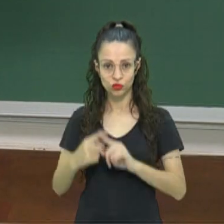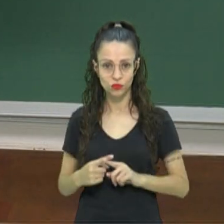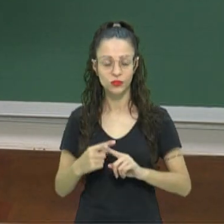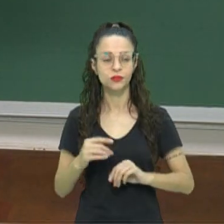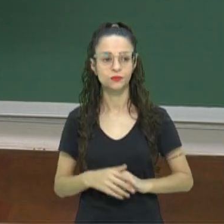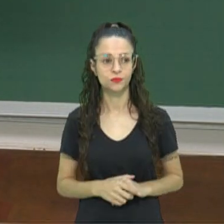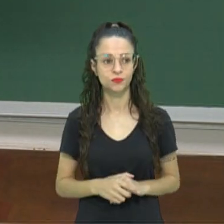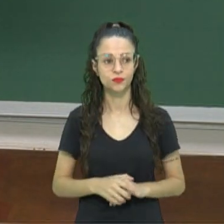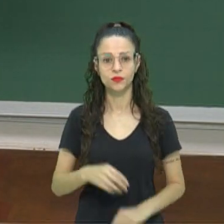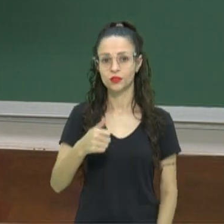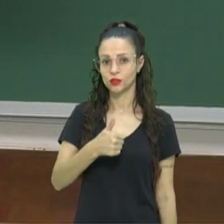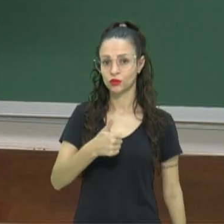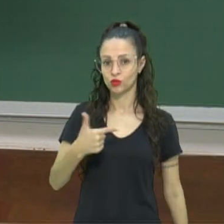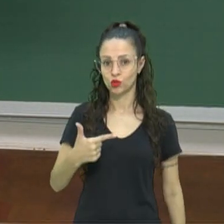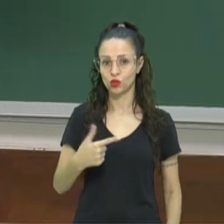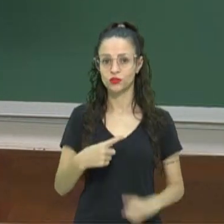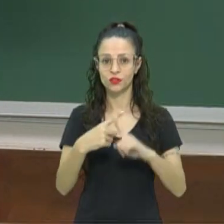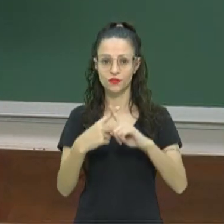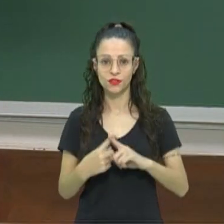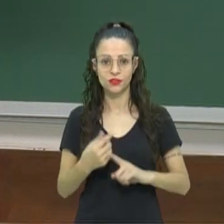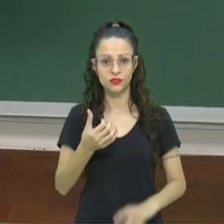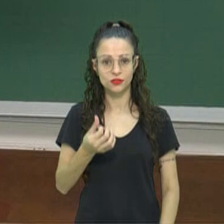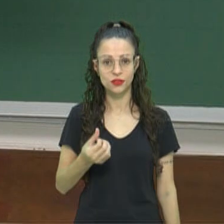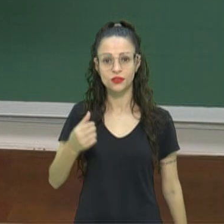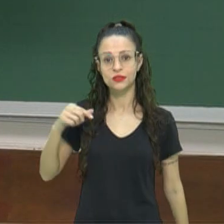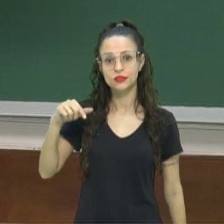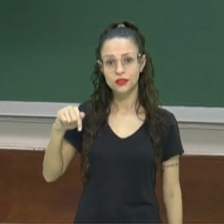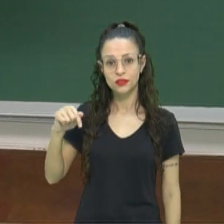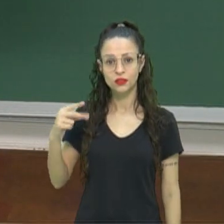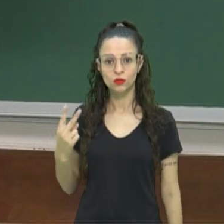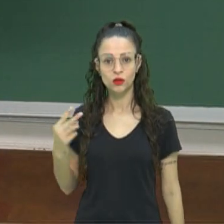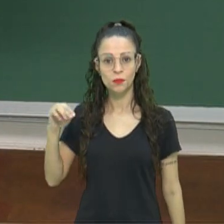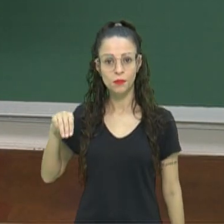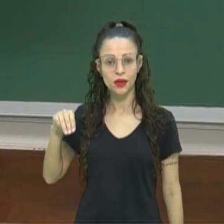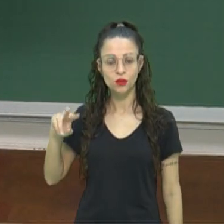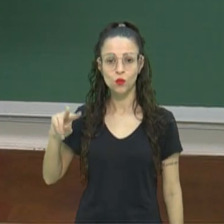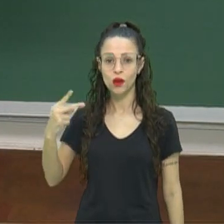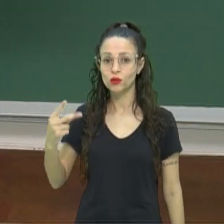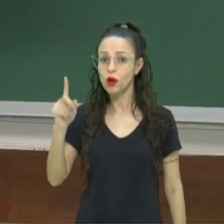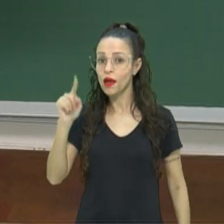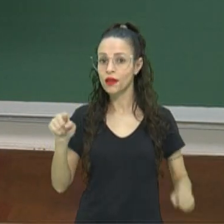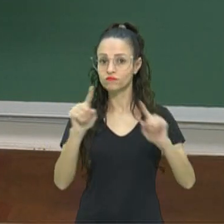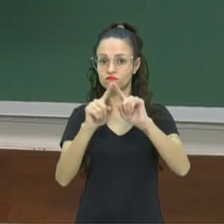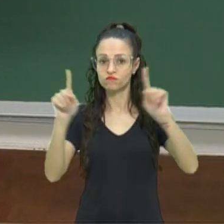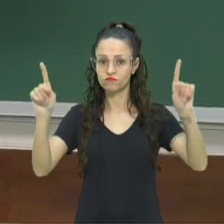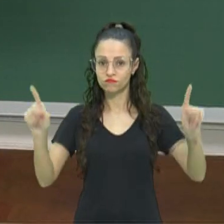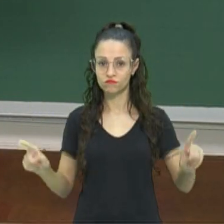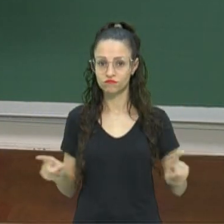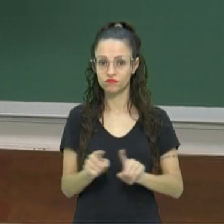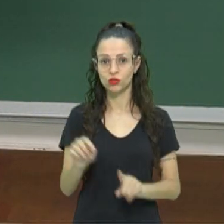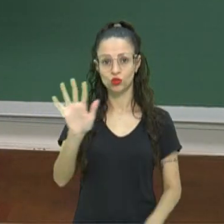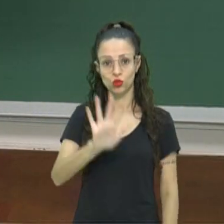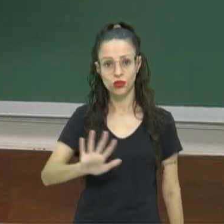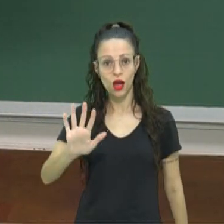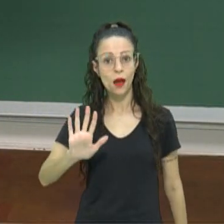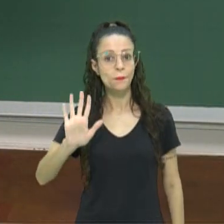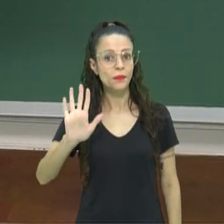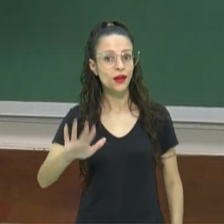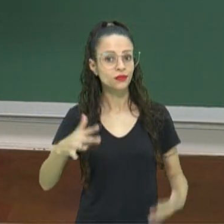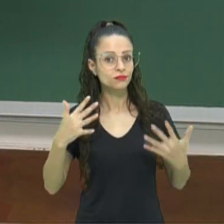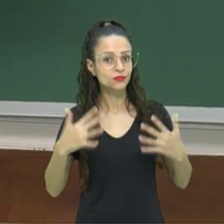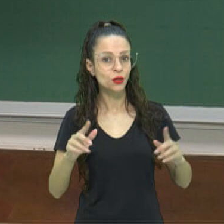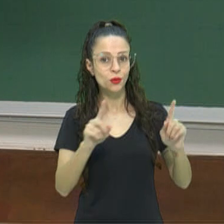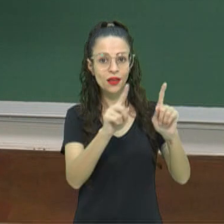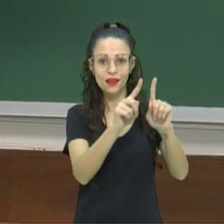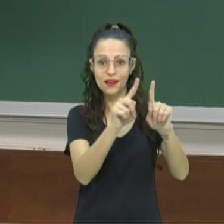bom? Então, 12 vezes 6, 72 metros quadrados é a área total desse terreno. Mas eu não quero a piscina,